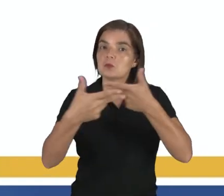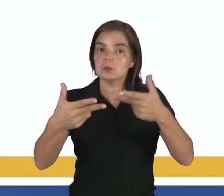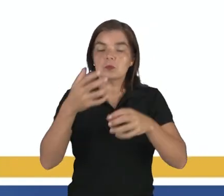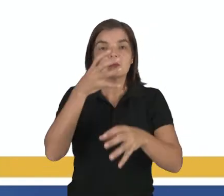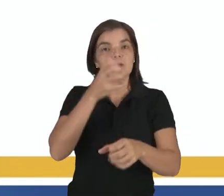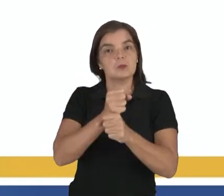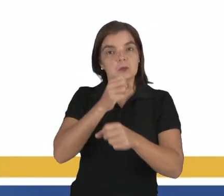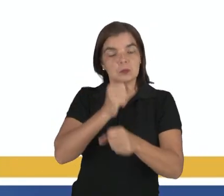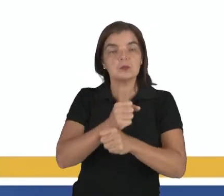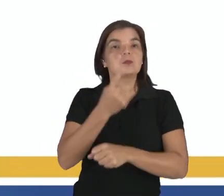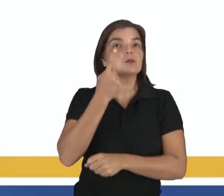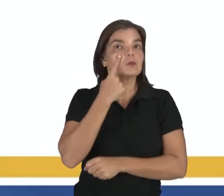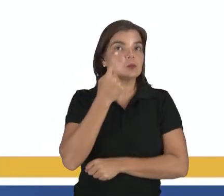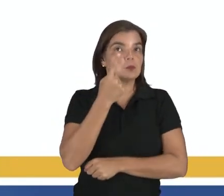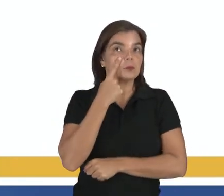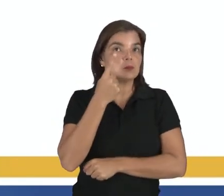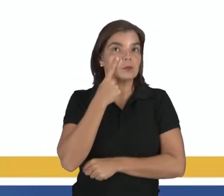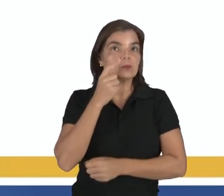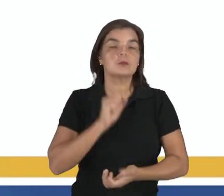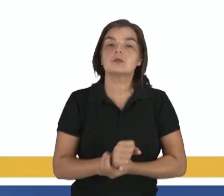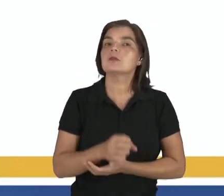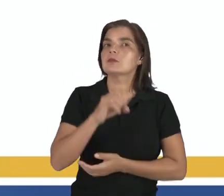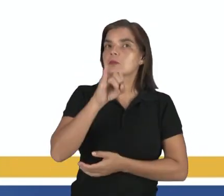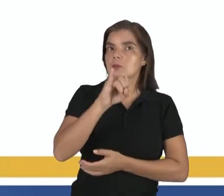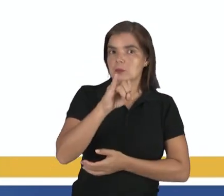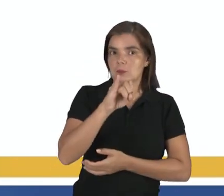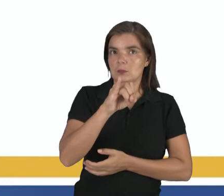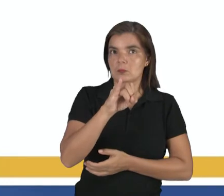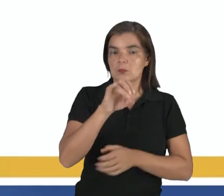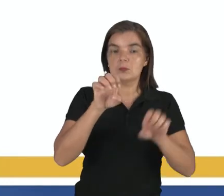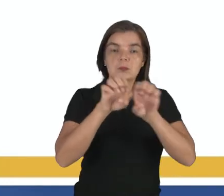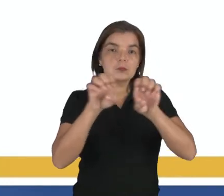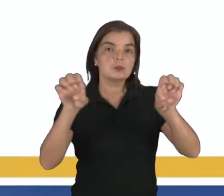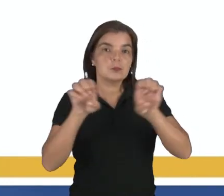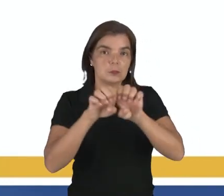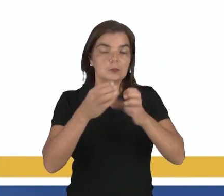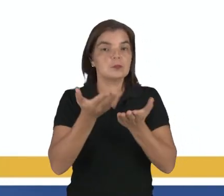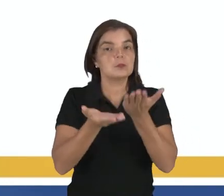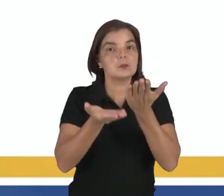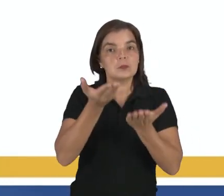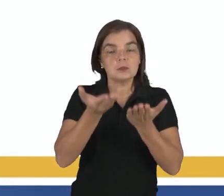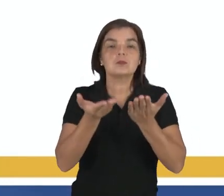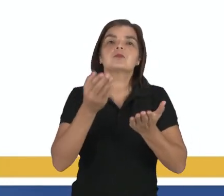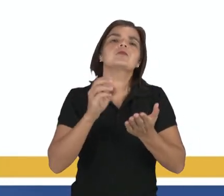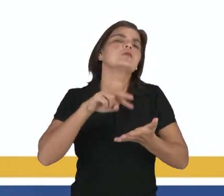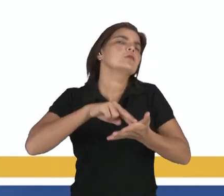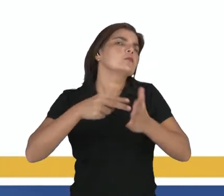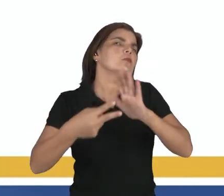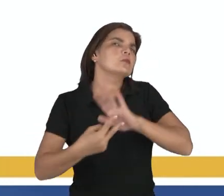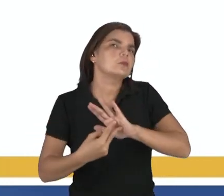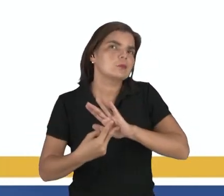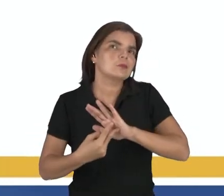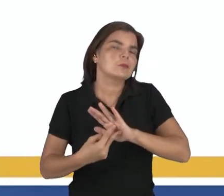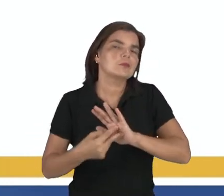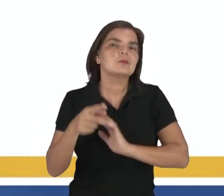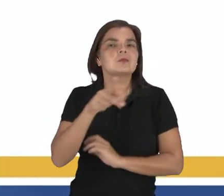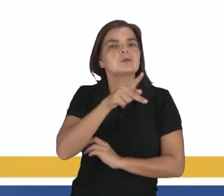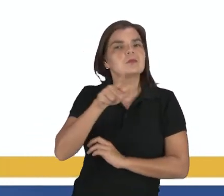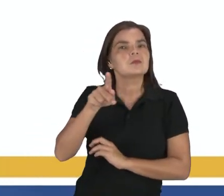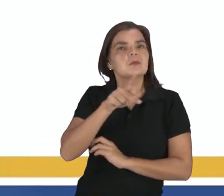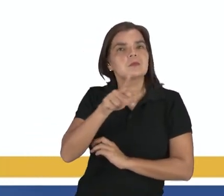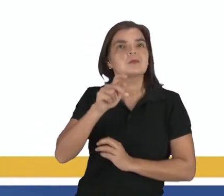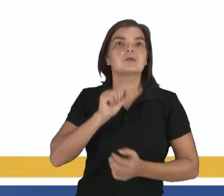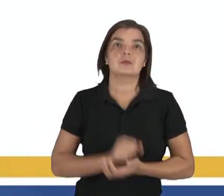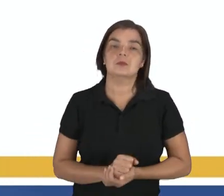cálculo estequiométrico, a gente precisa identificar se essa equação química ela está balanceada. O que significa isso,